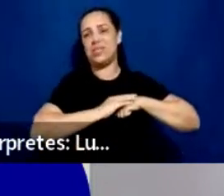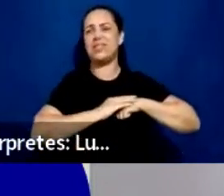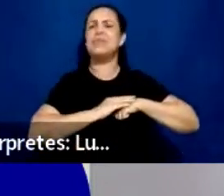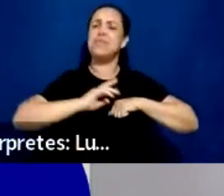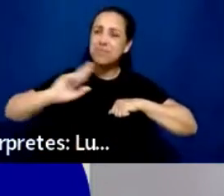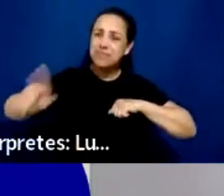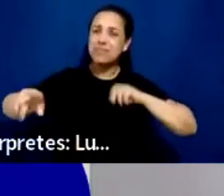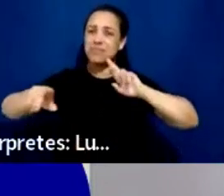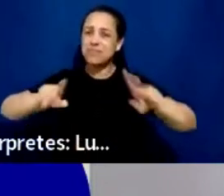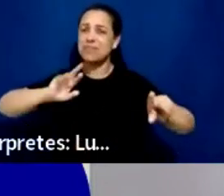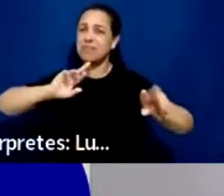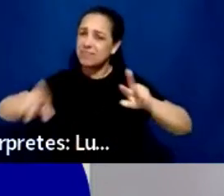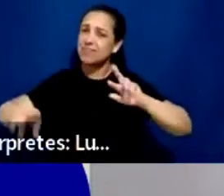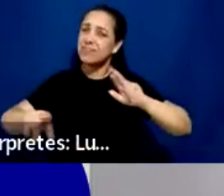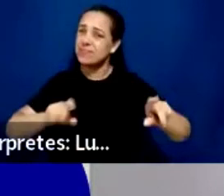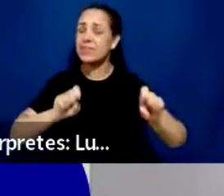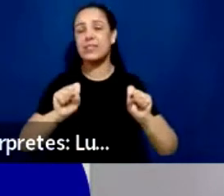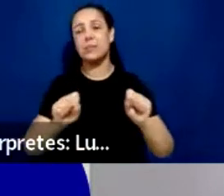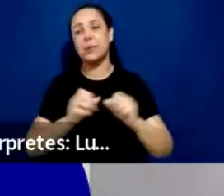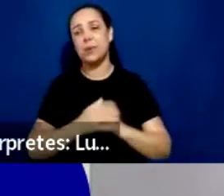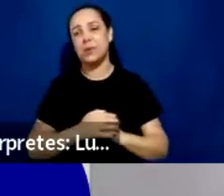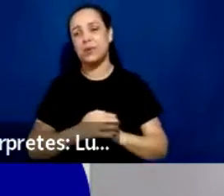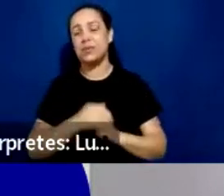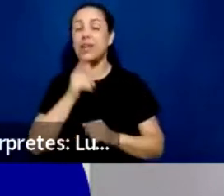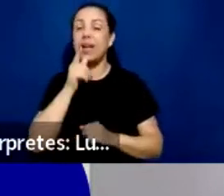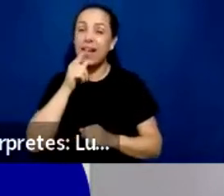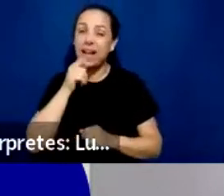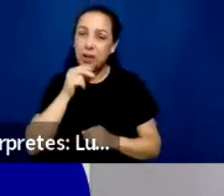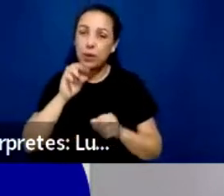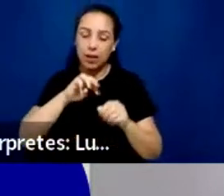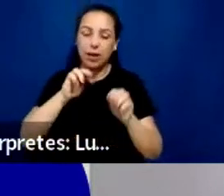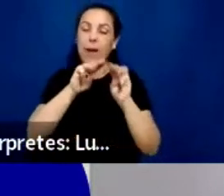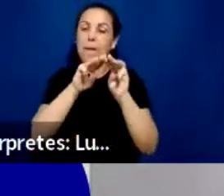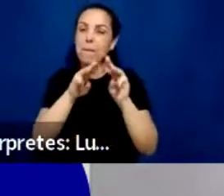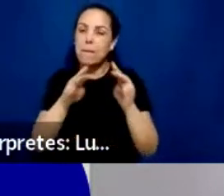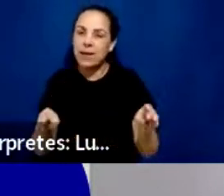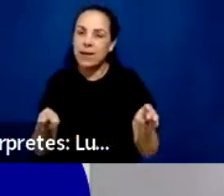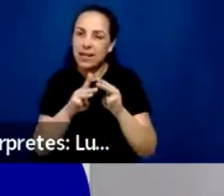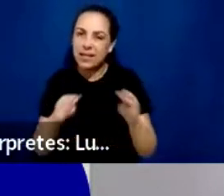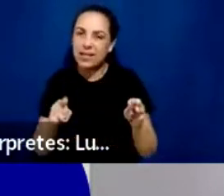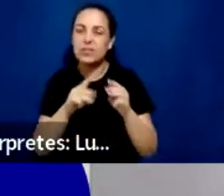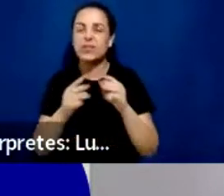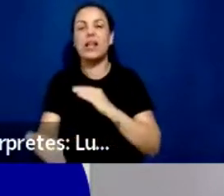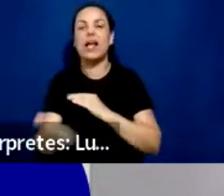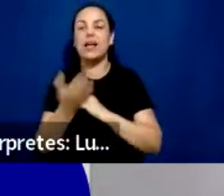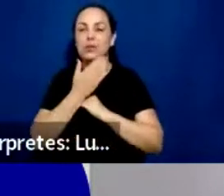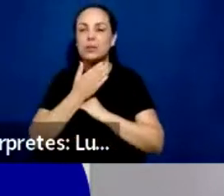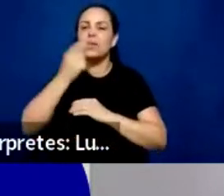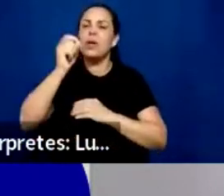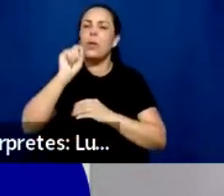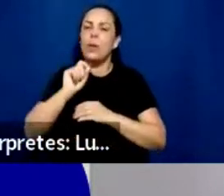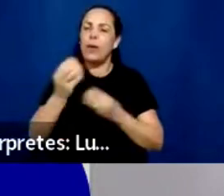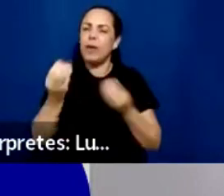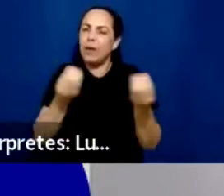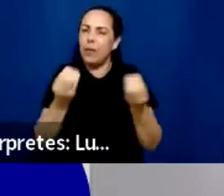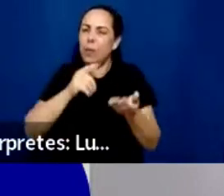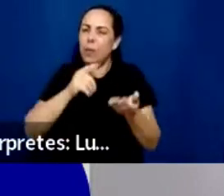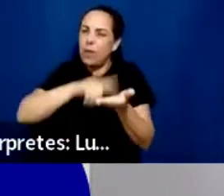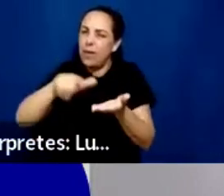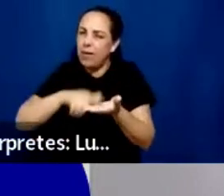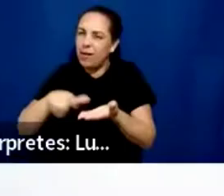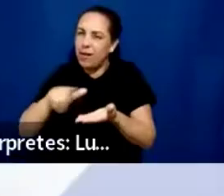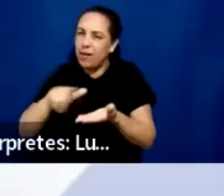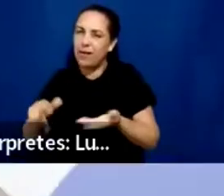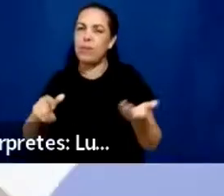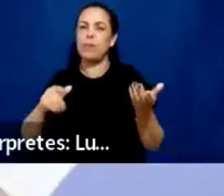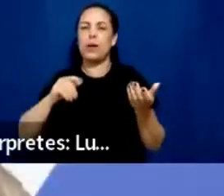ionizada hidrata, alcaliniza, antioxida e desintoxica, e ela pode ser usada como